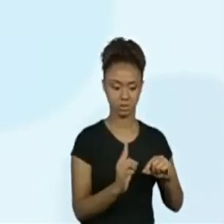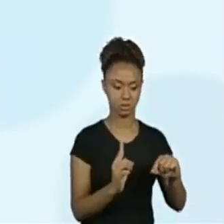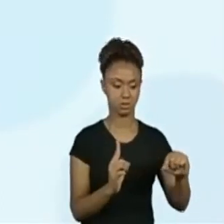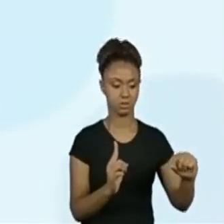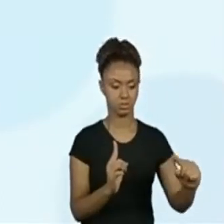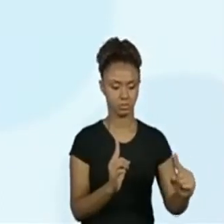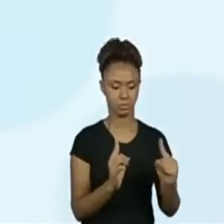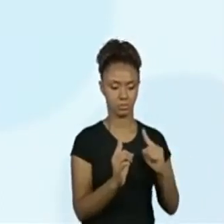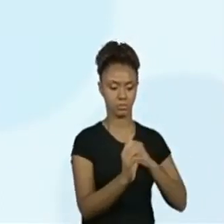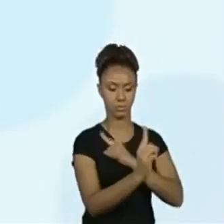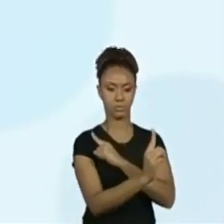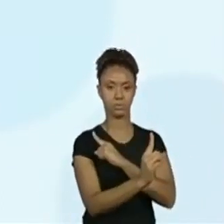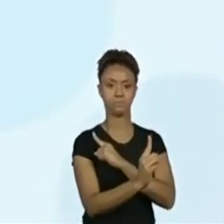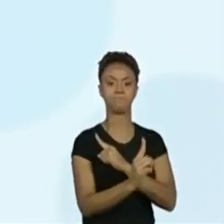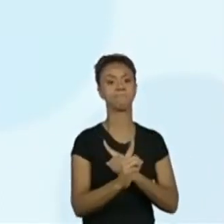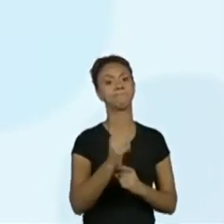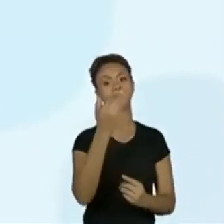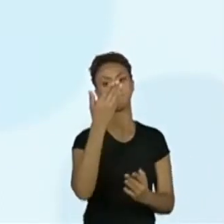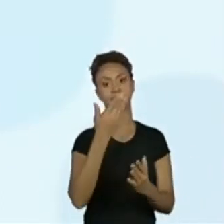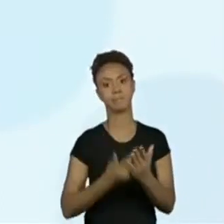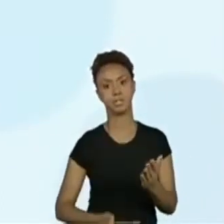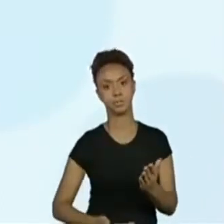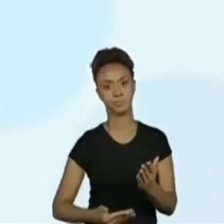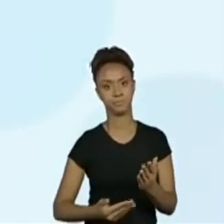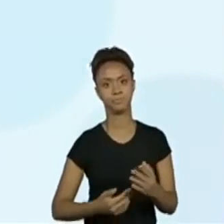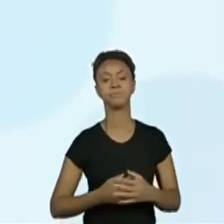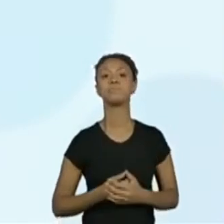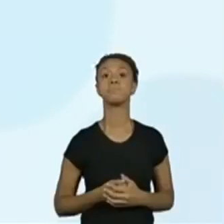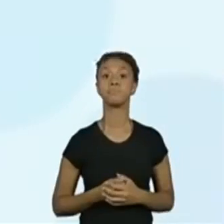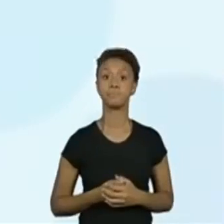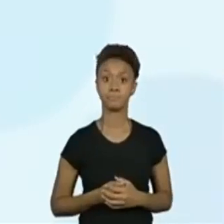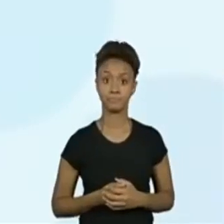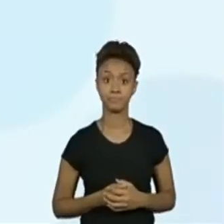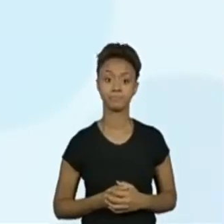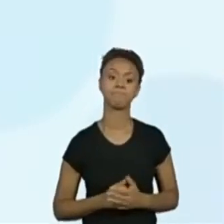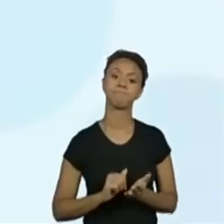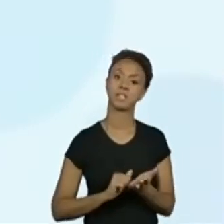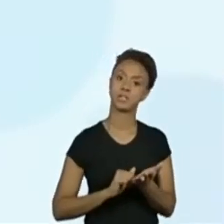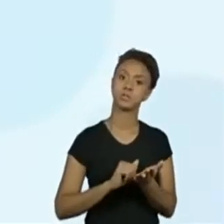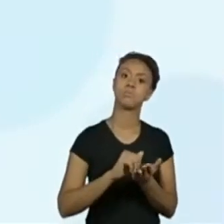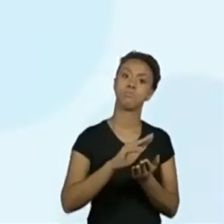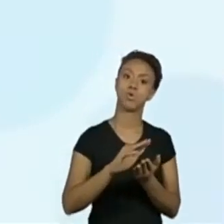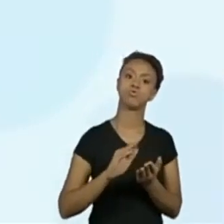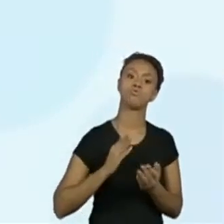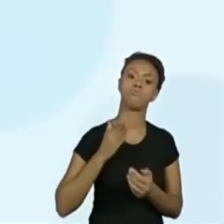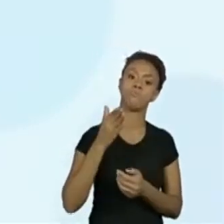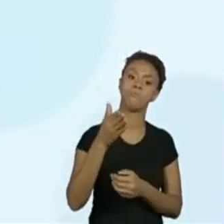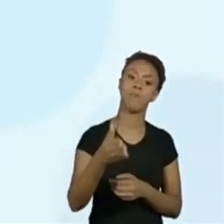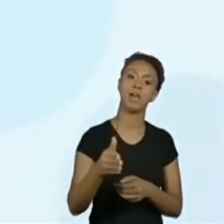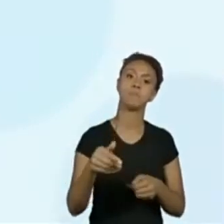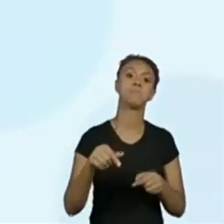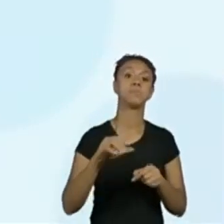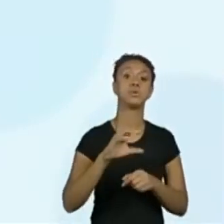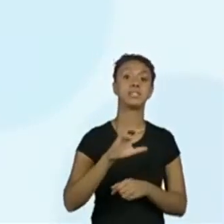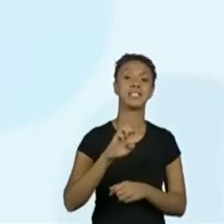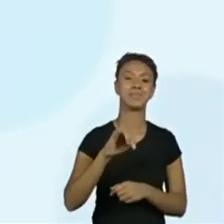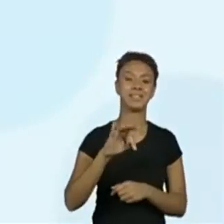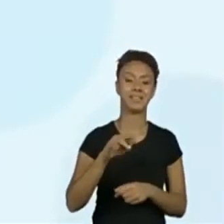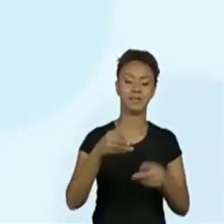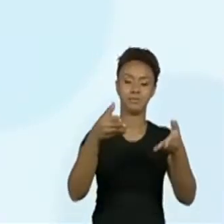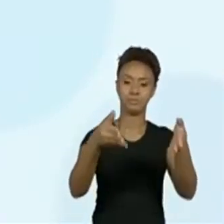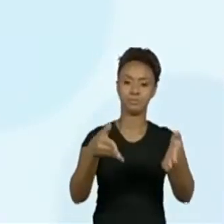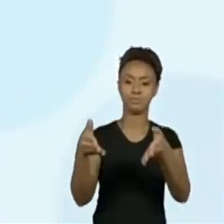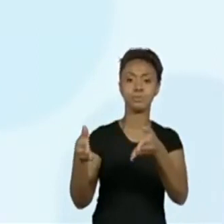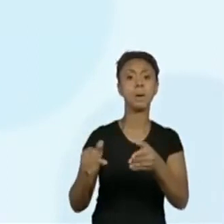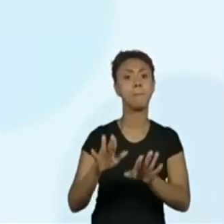será eliminado. O jogador queimado vá para o cemitério, mas